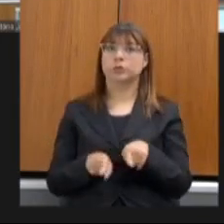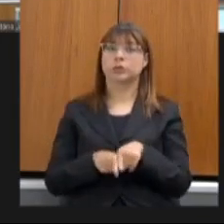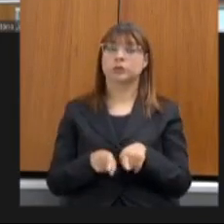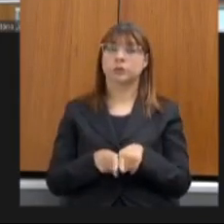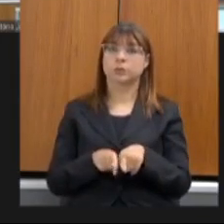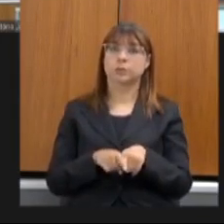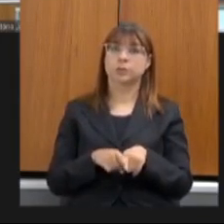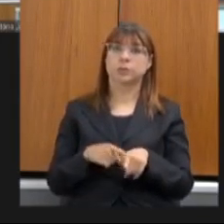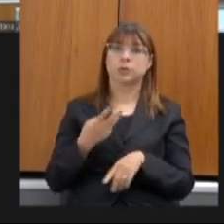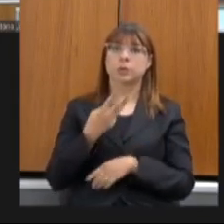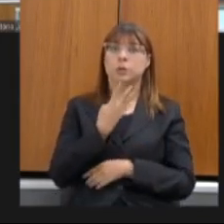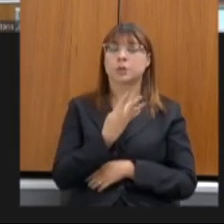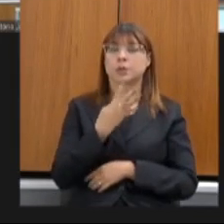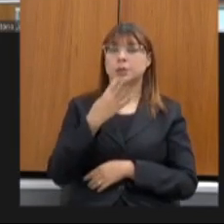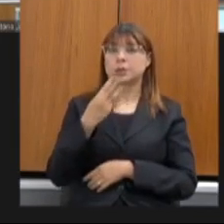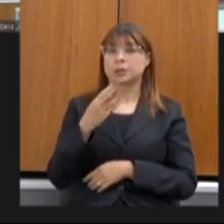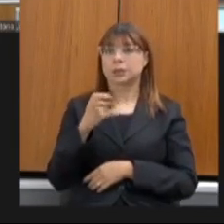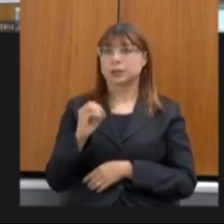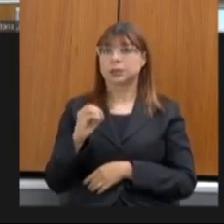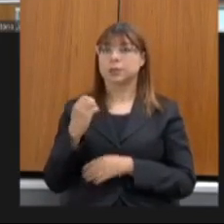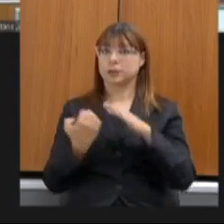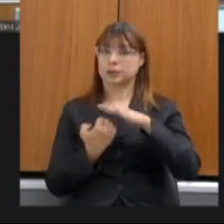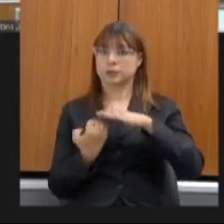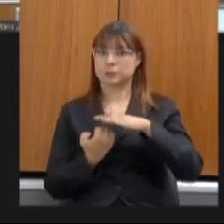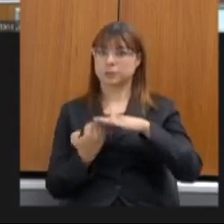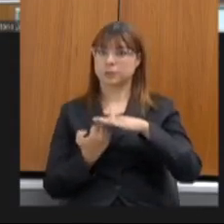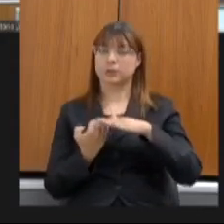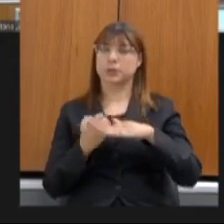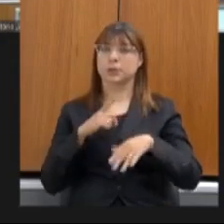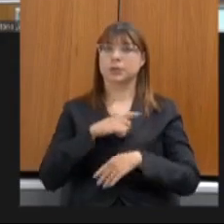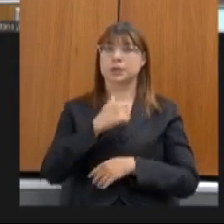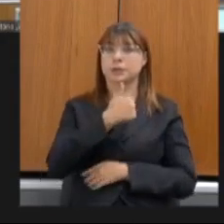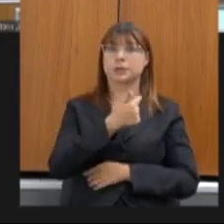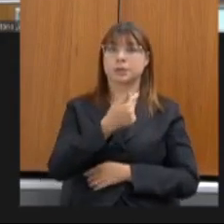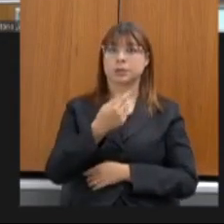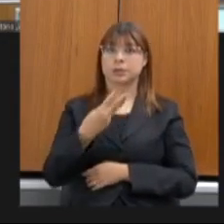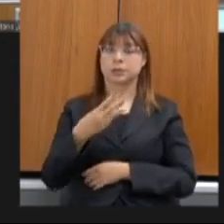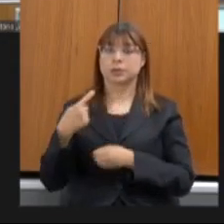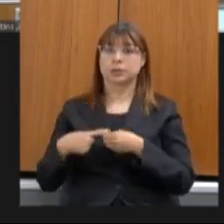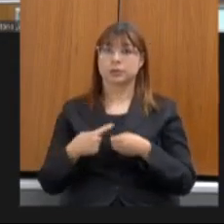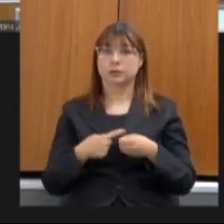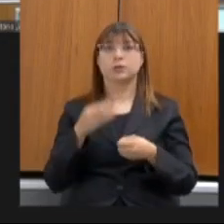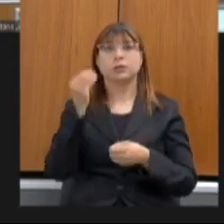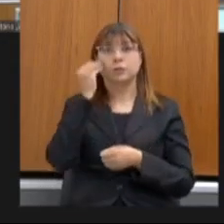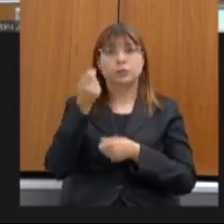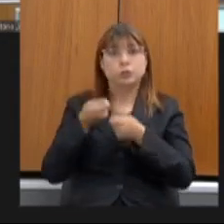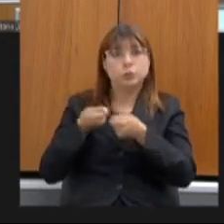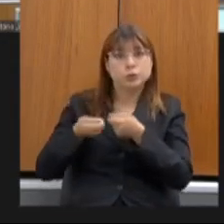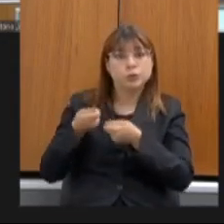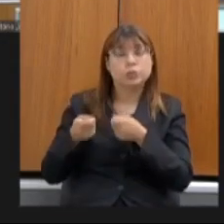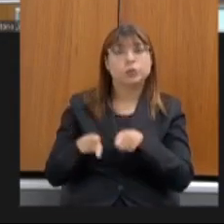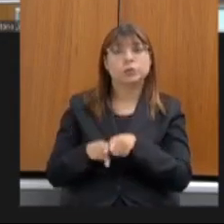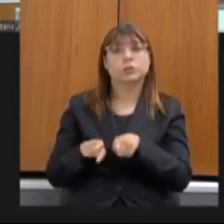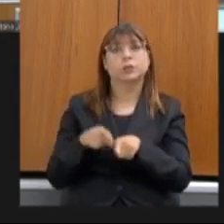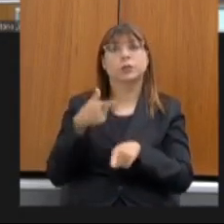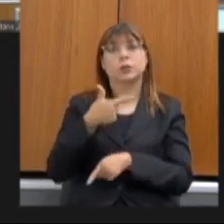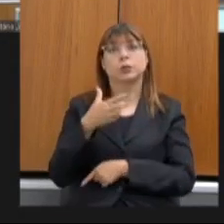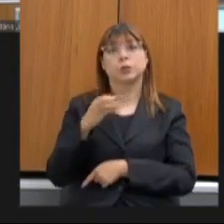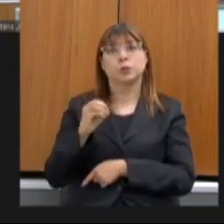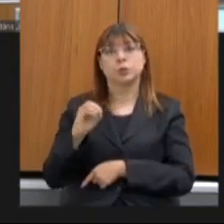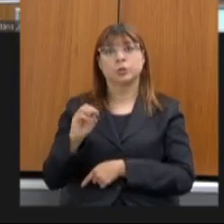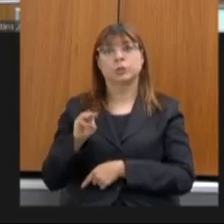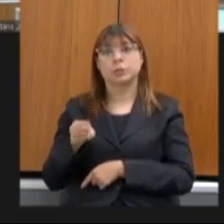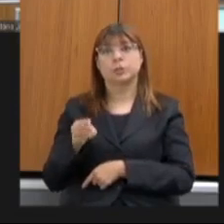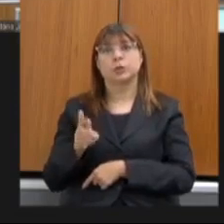830 empresas em 173 municípios e estamos negociando mais 200 milhões de reais do fundo setorial